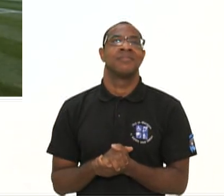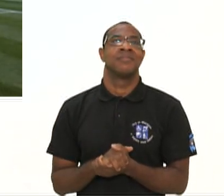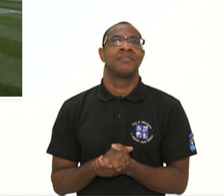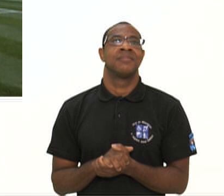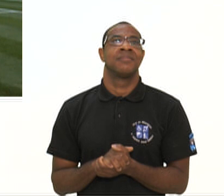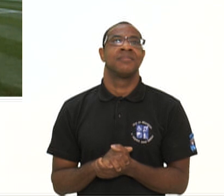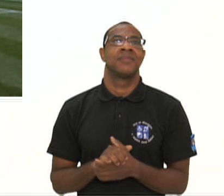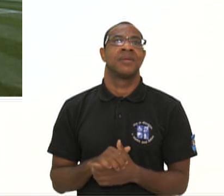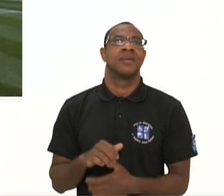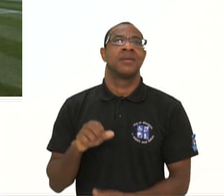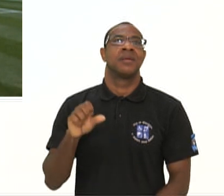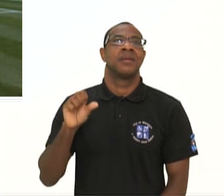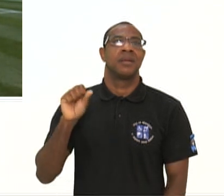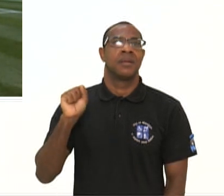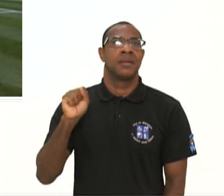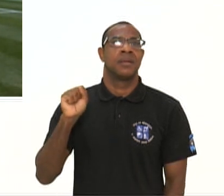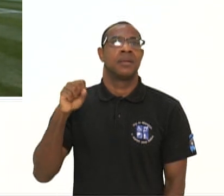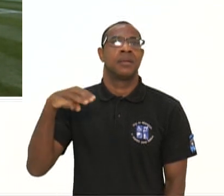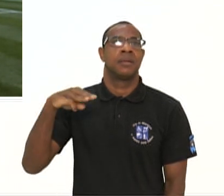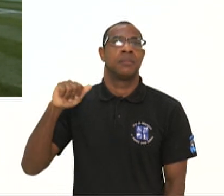o smash,